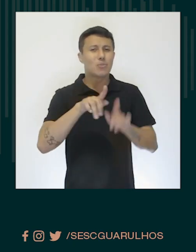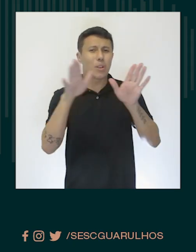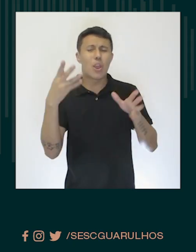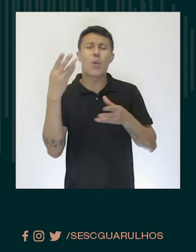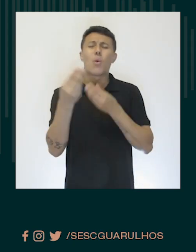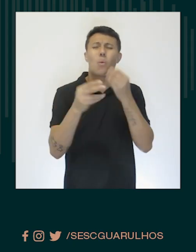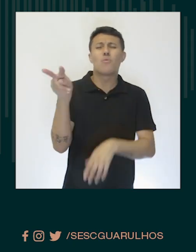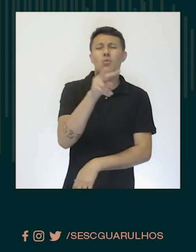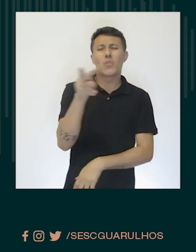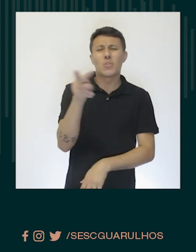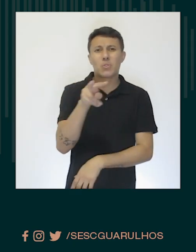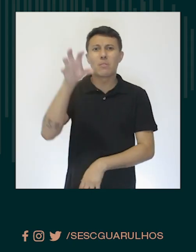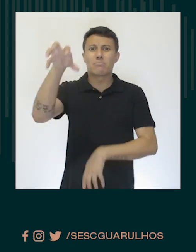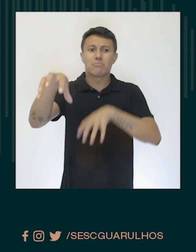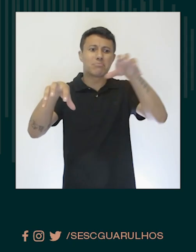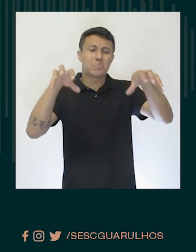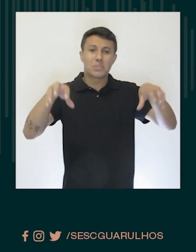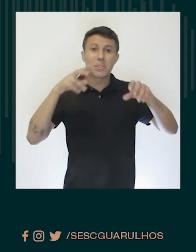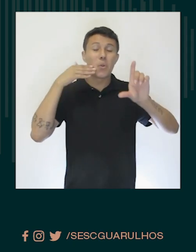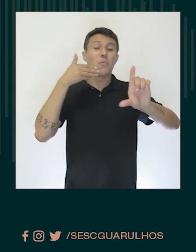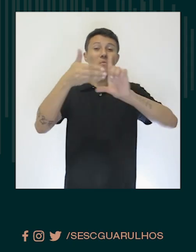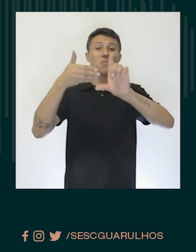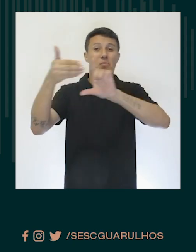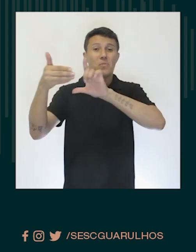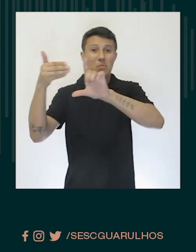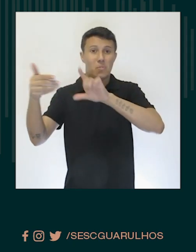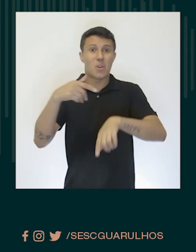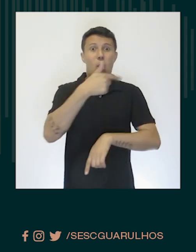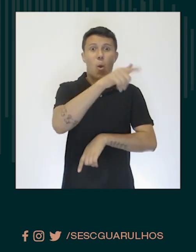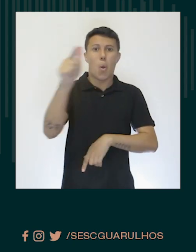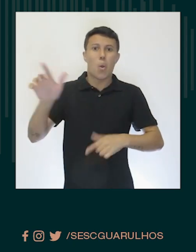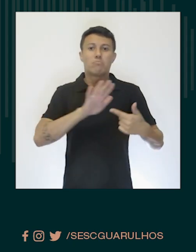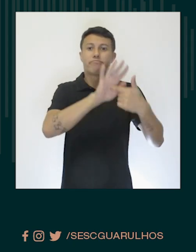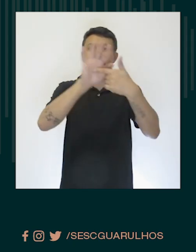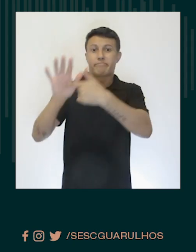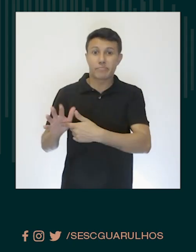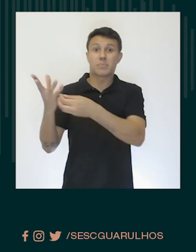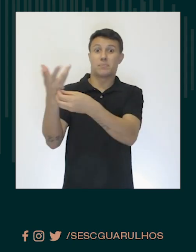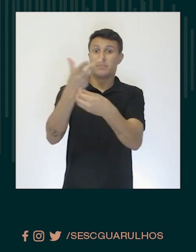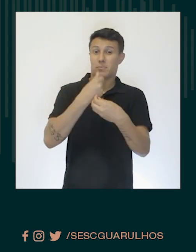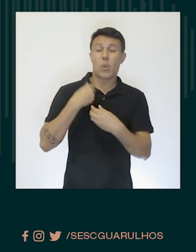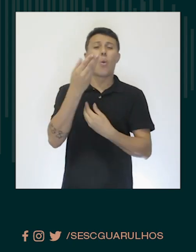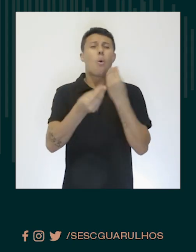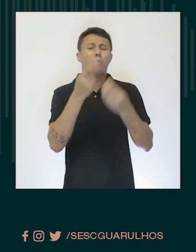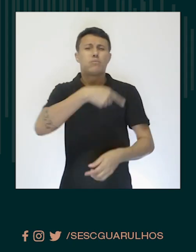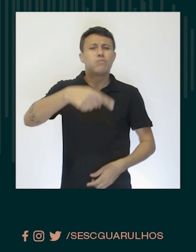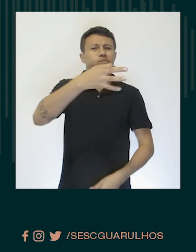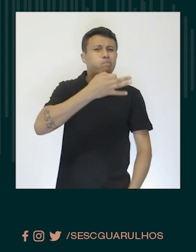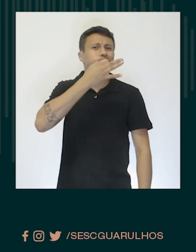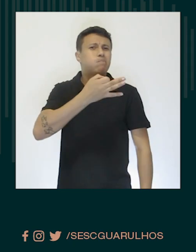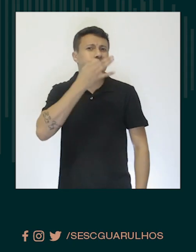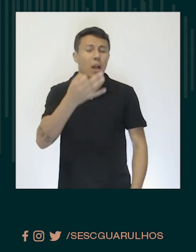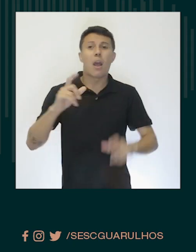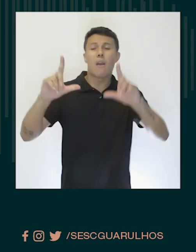enxergam os espaços virtuais em meio às outras manifestações artísticas? Como vocês enxergam a